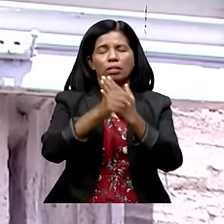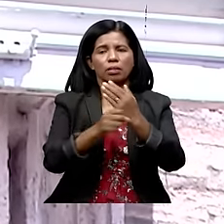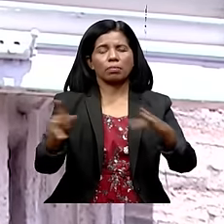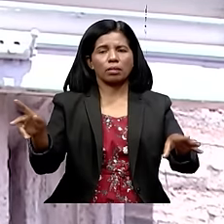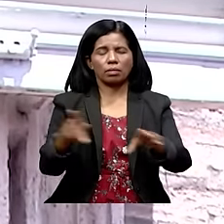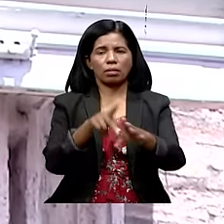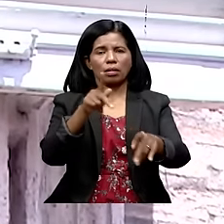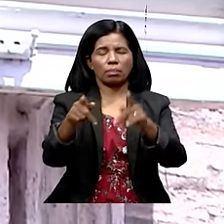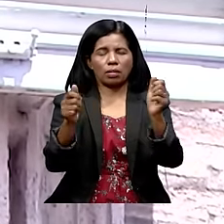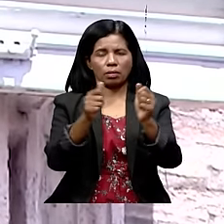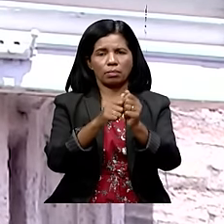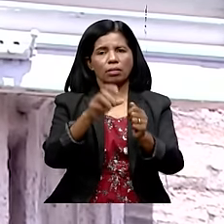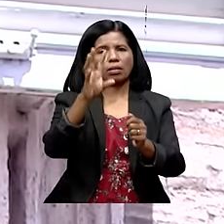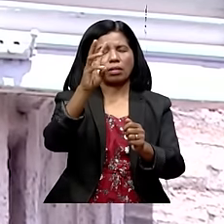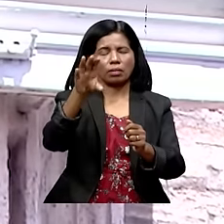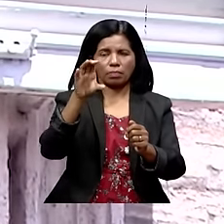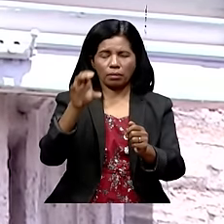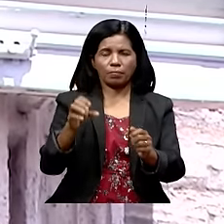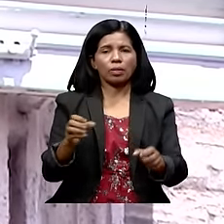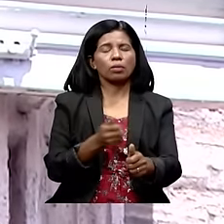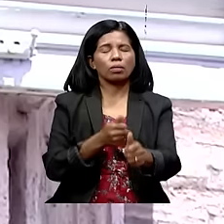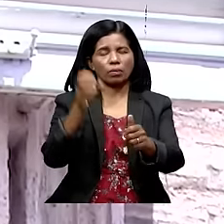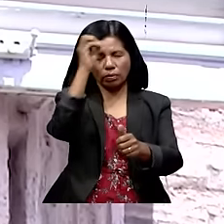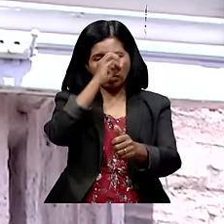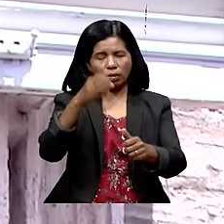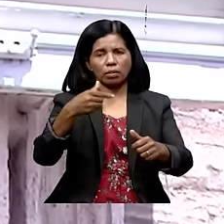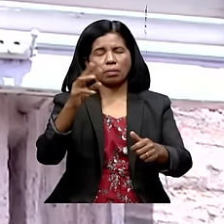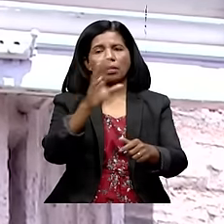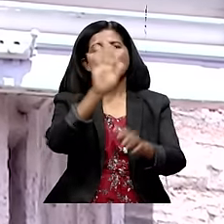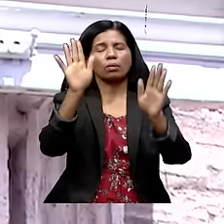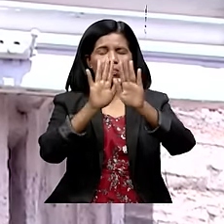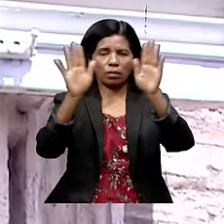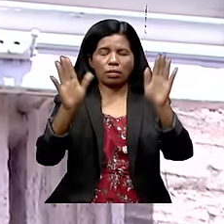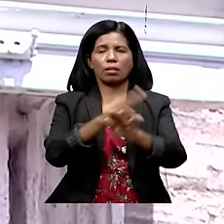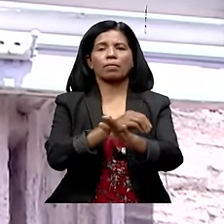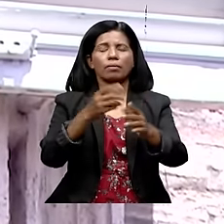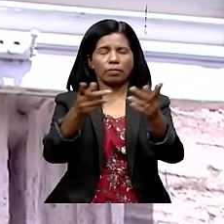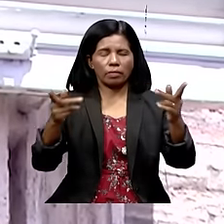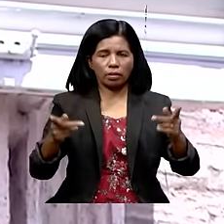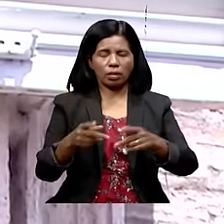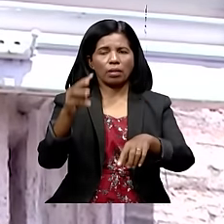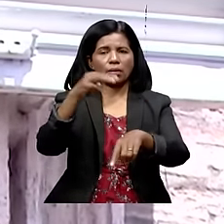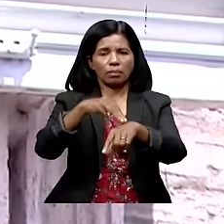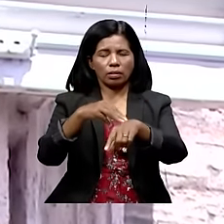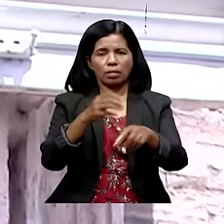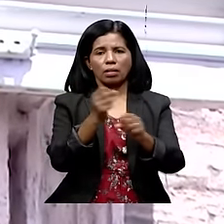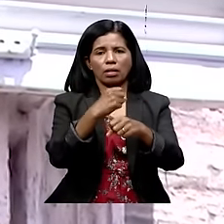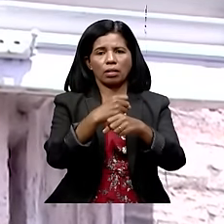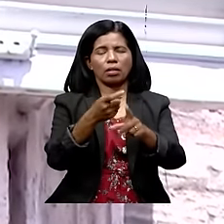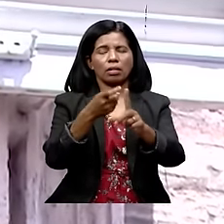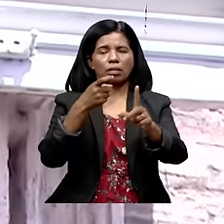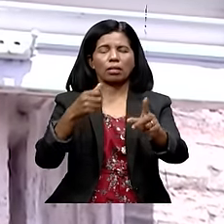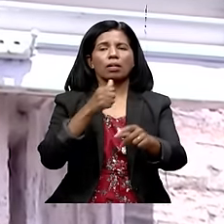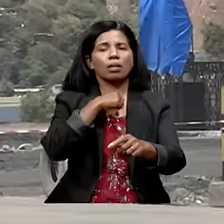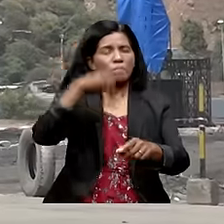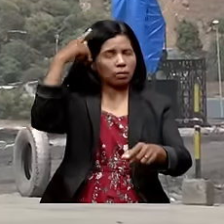si sarani rihun atus nen resin. Tui observação GMN e a domingo ne, além de altar santo ba misa nebe se presidi si sua santidade